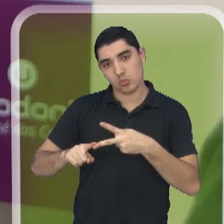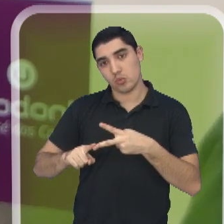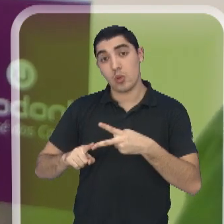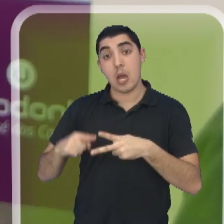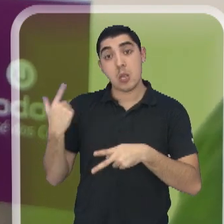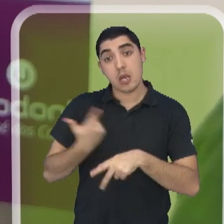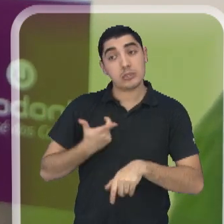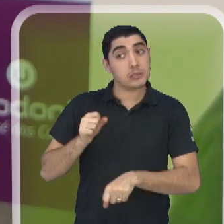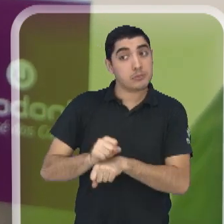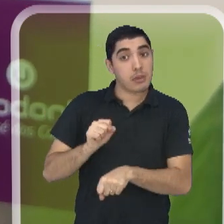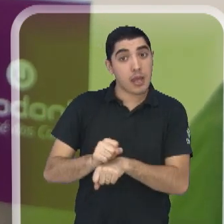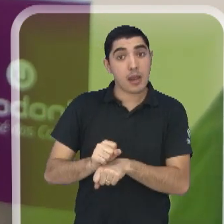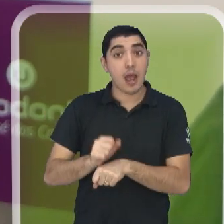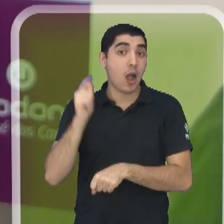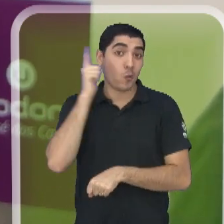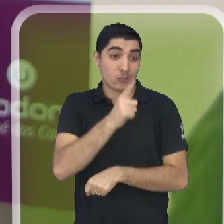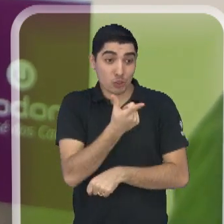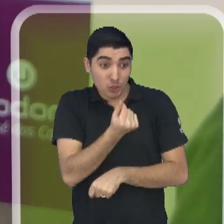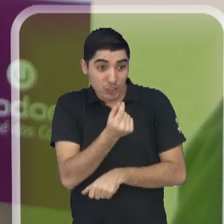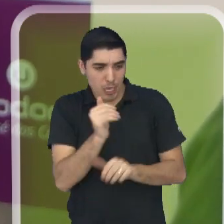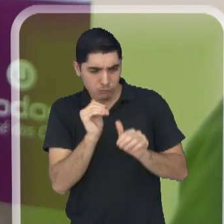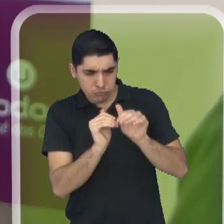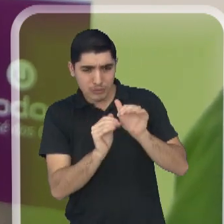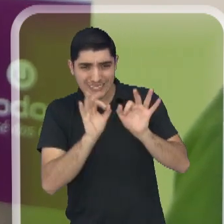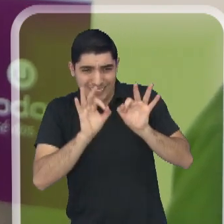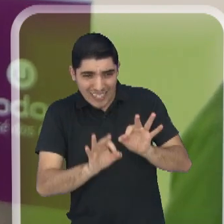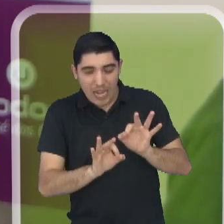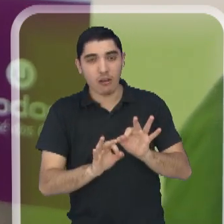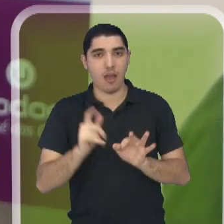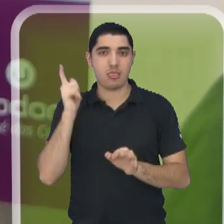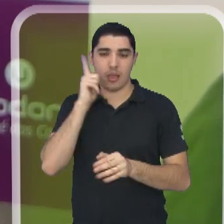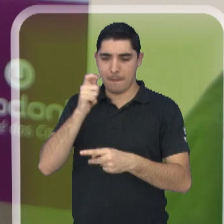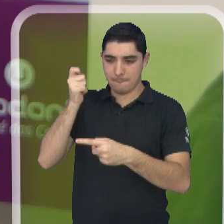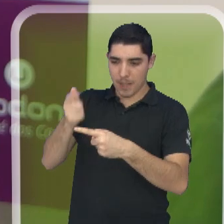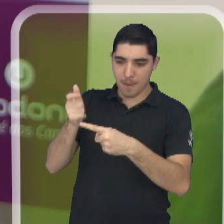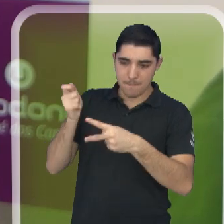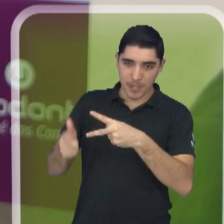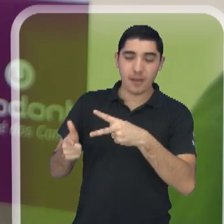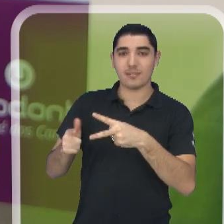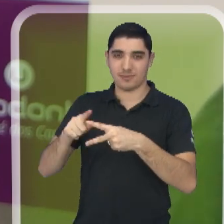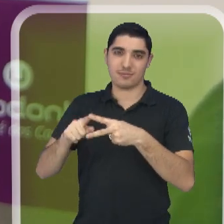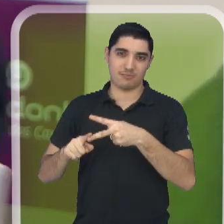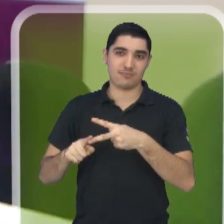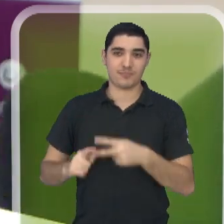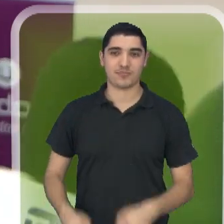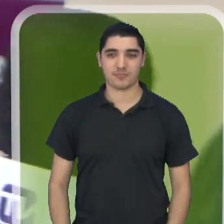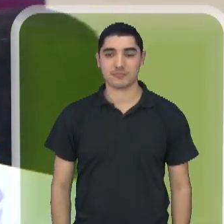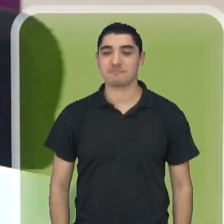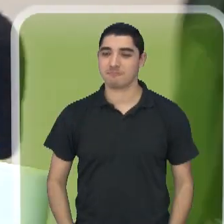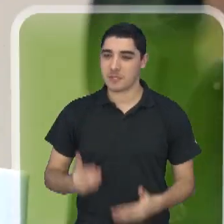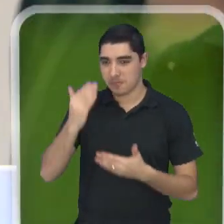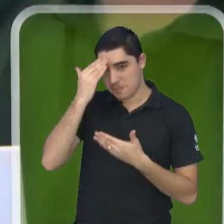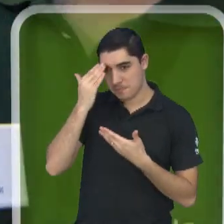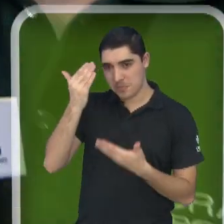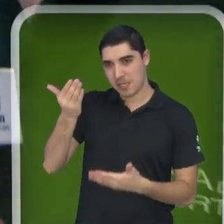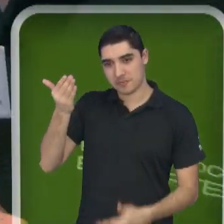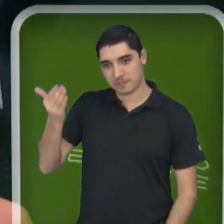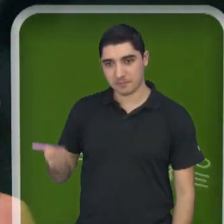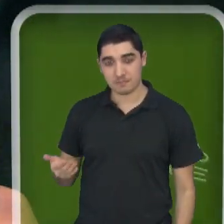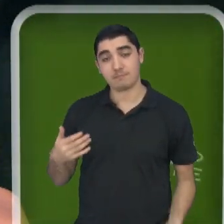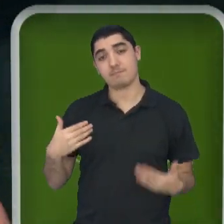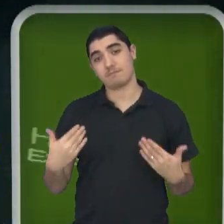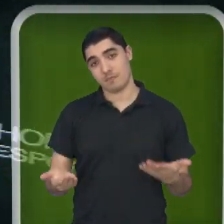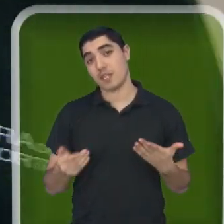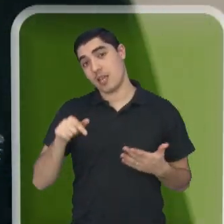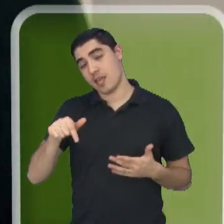ter o valor correto para que a gente consiga entrar no mercado para esses dois jogadores. Beleza, muito obrigado, Ricardo. Então, obrigado.